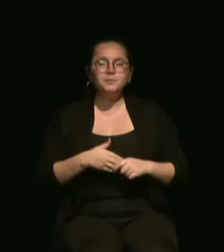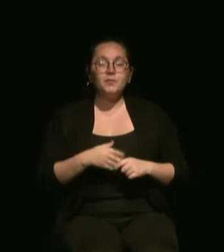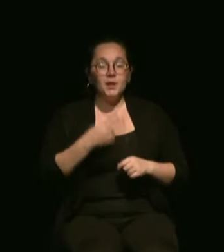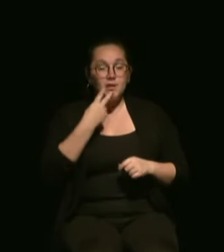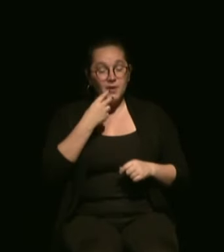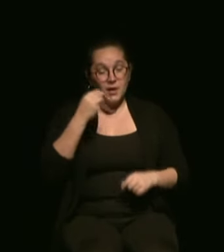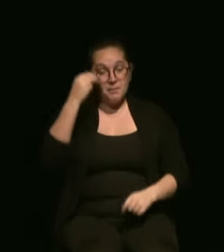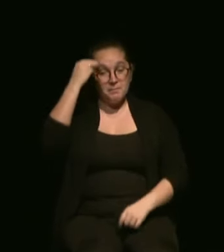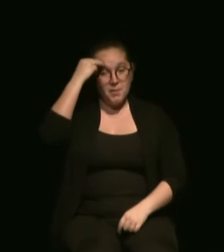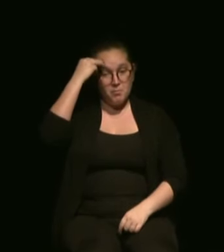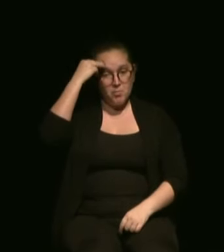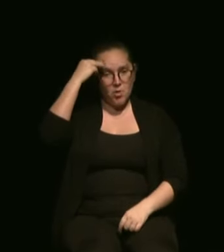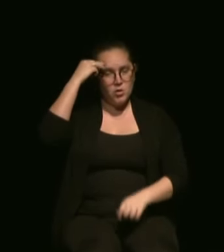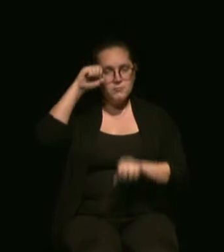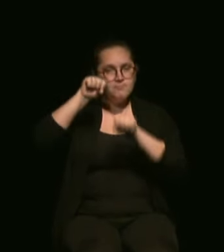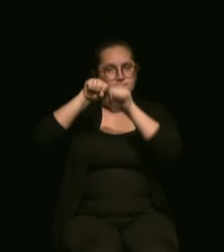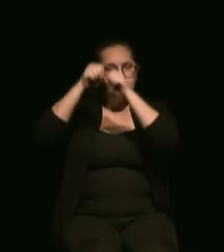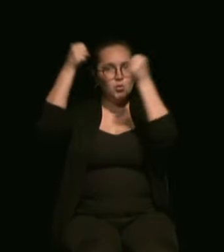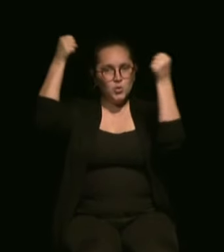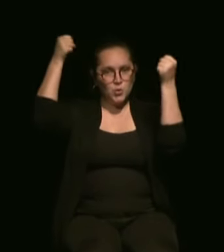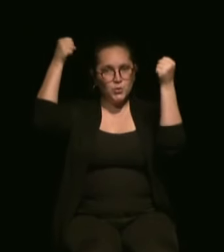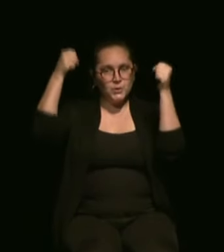da memória,